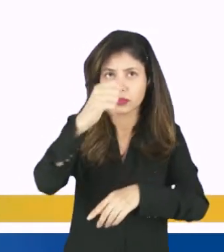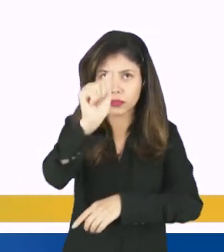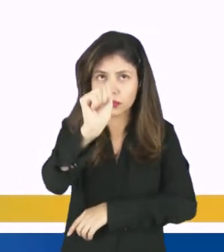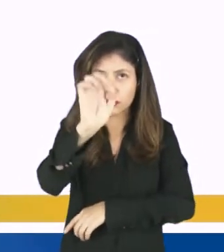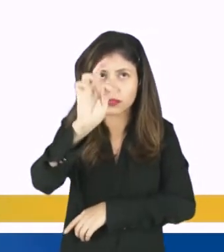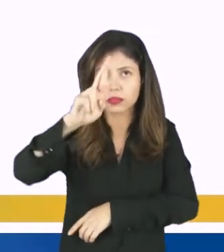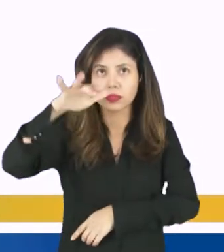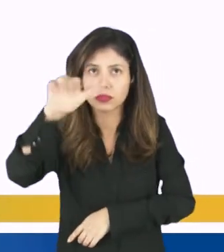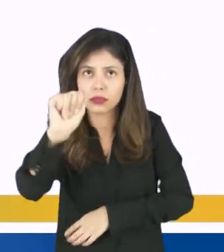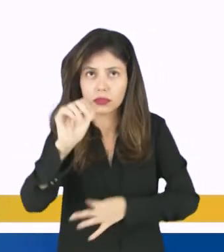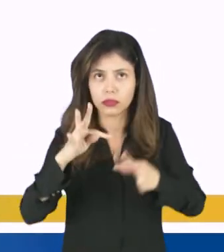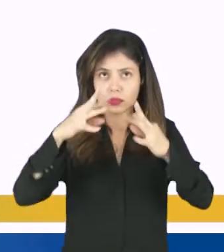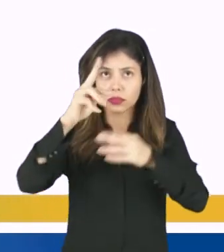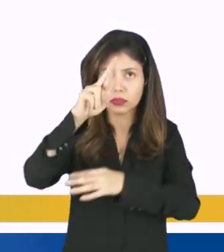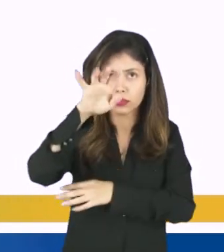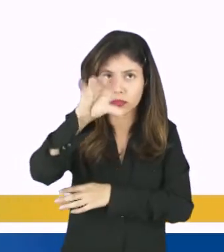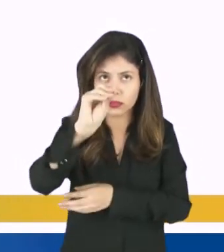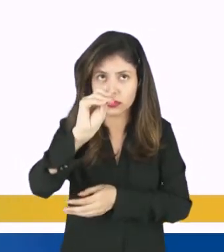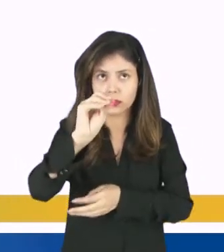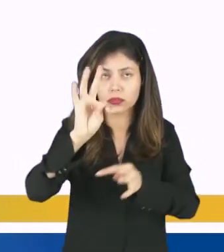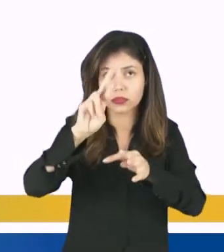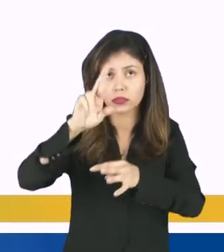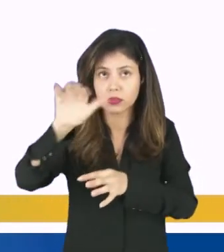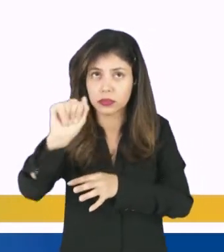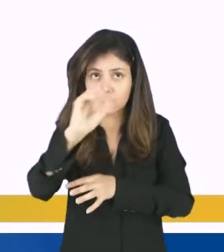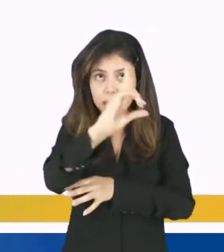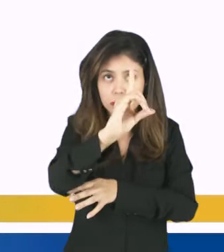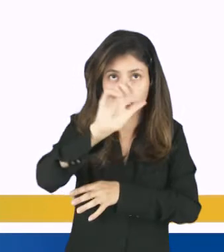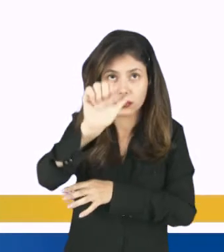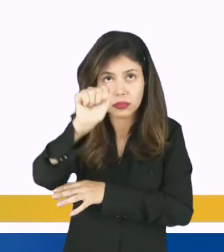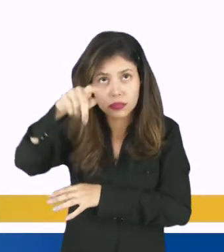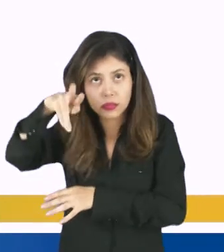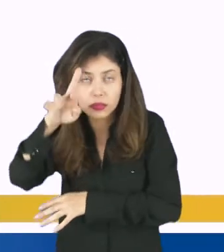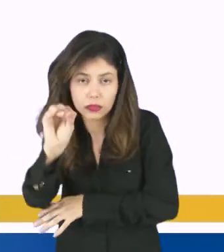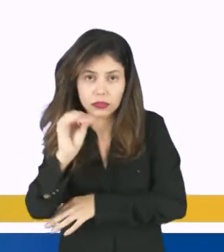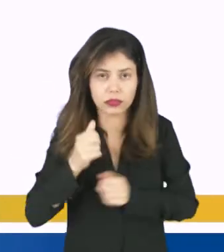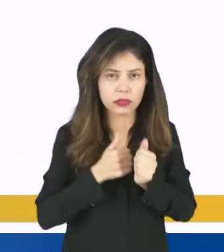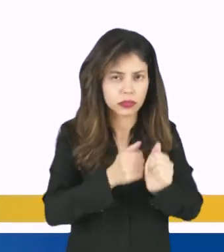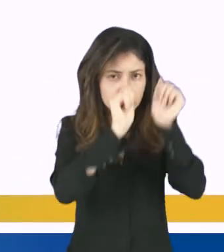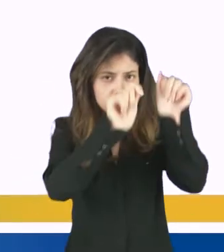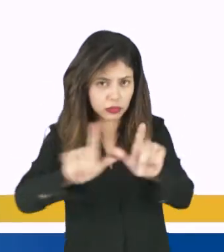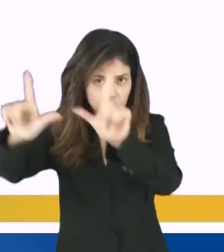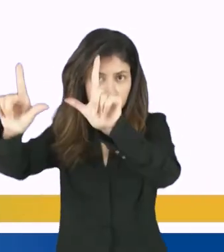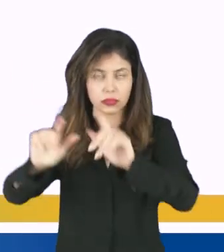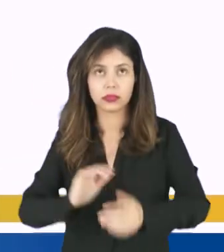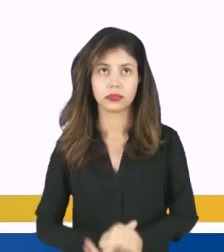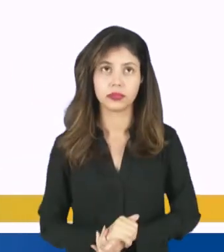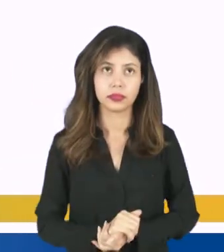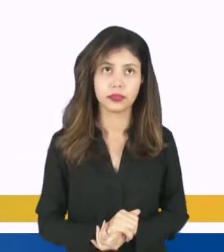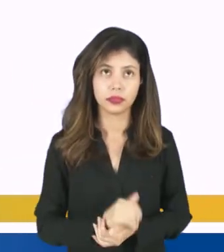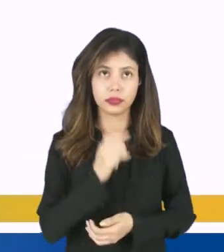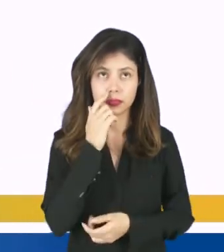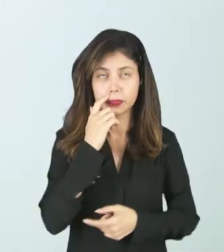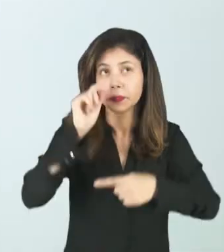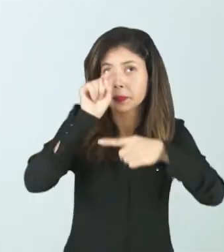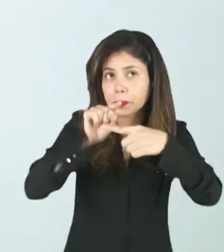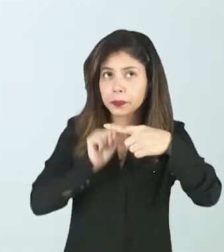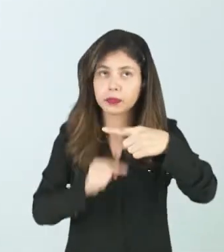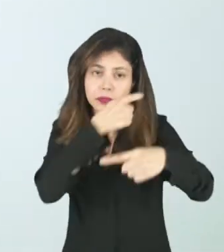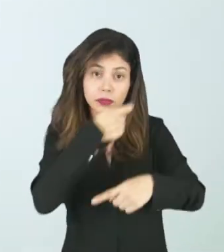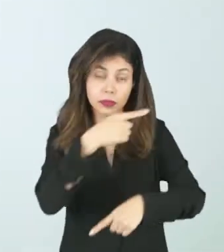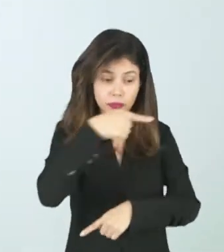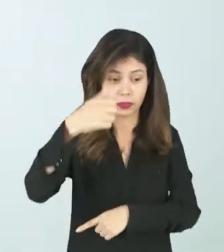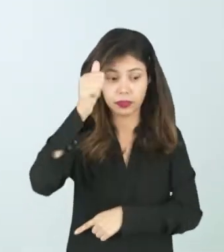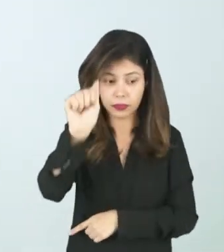do resto, e o teorema de D'Alembert. Acompanhe comigo o material. A divisão por x